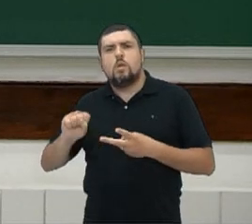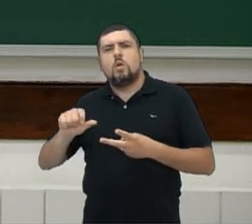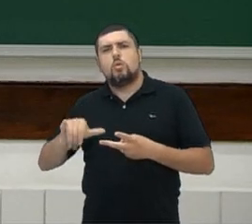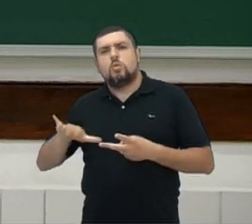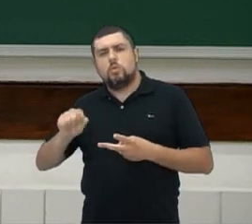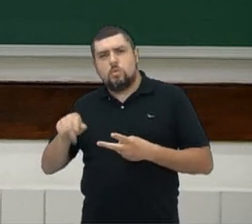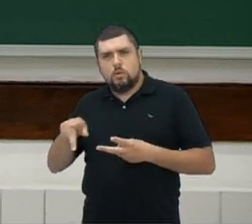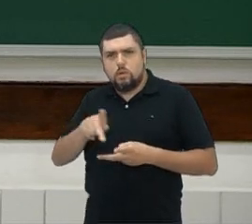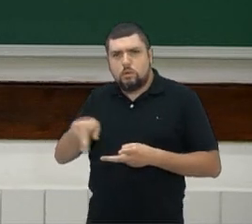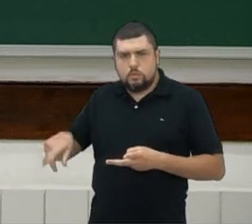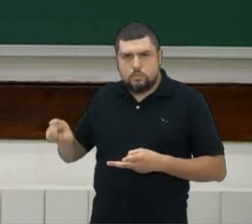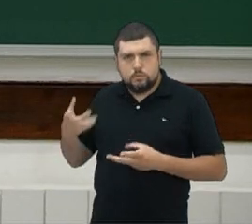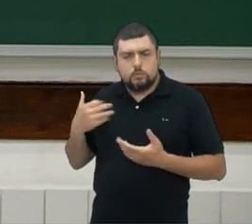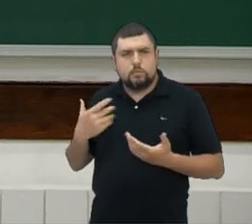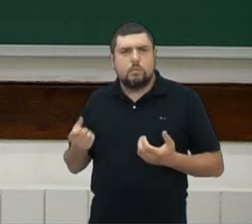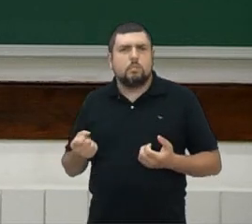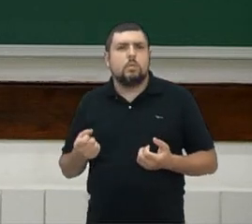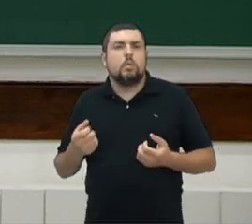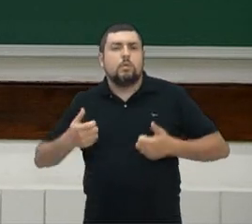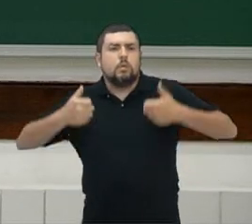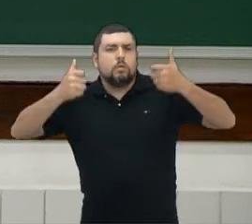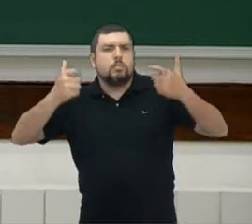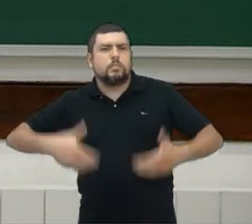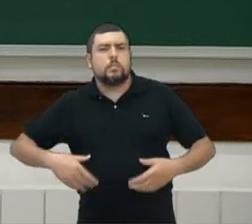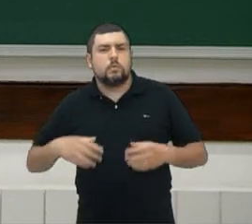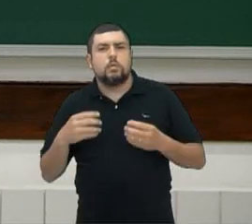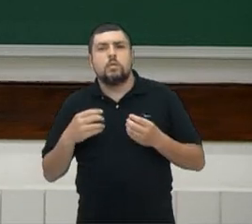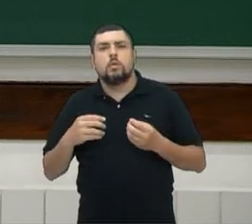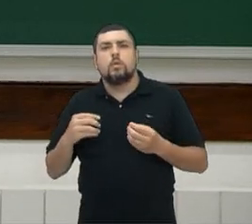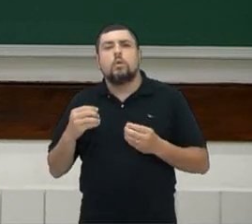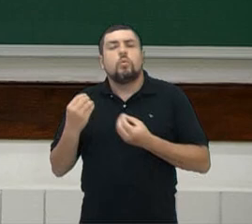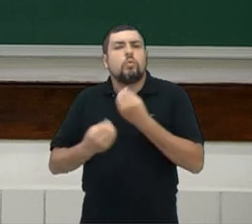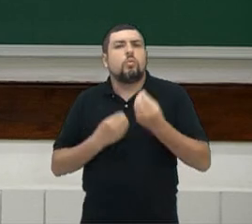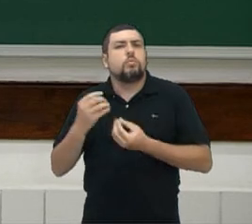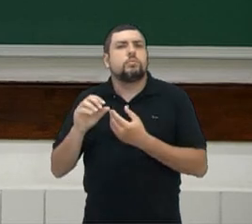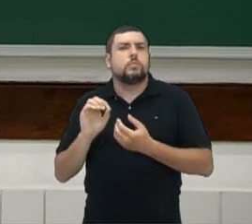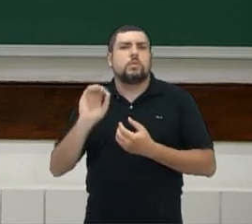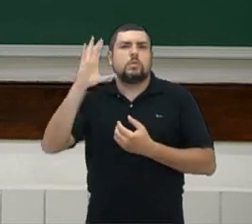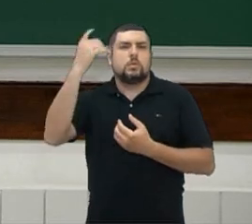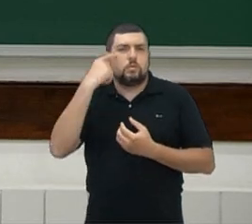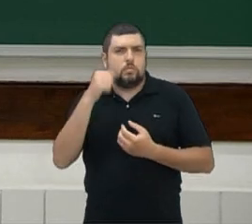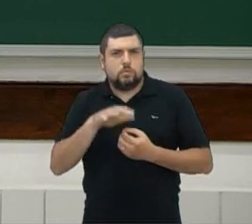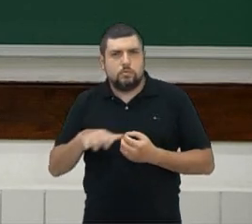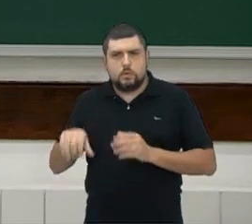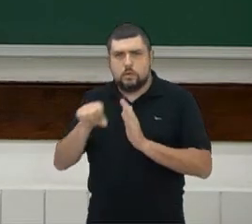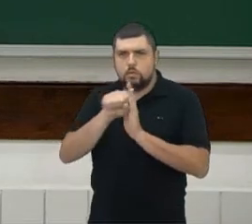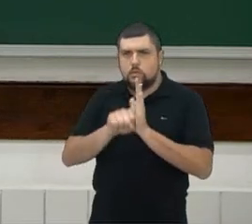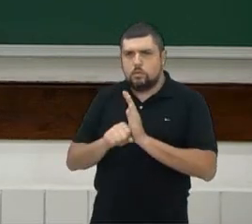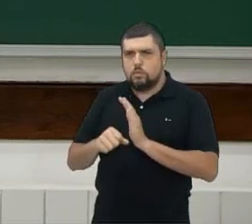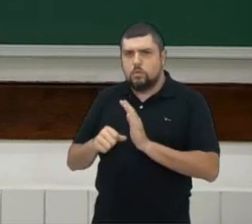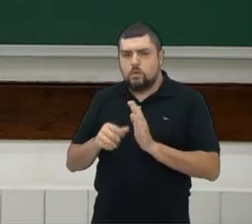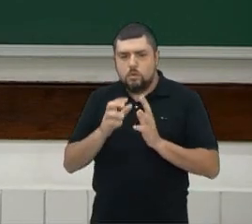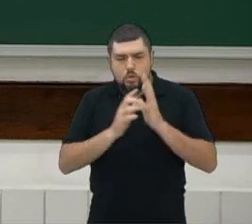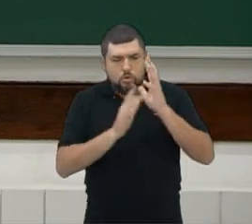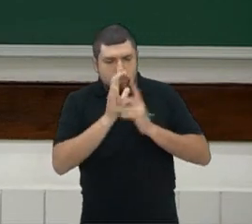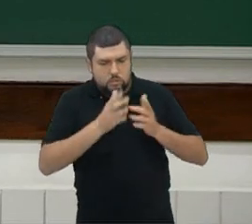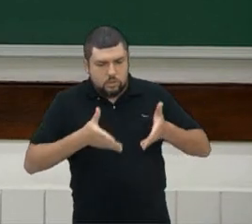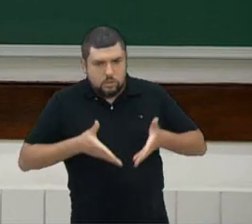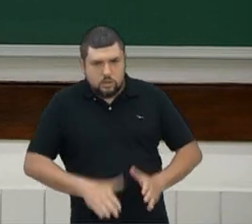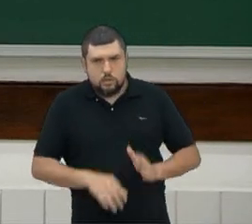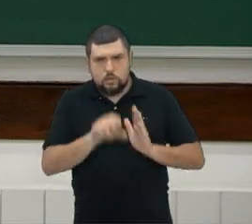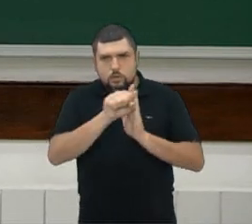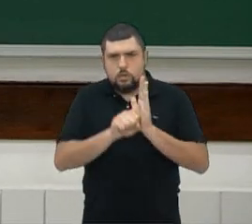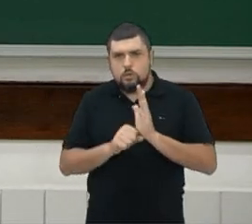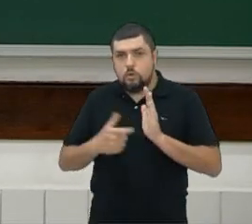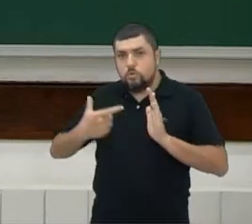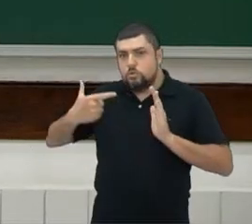que, coincidência ou não, o desaparecimento na era, no século II depois de Cristo, 200 anos